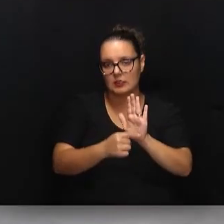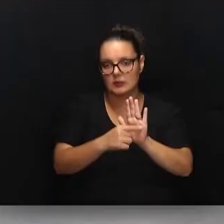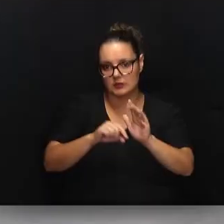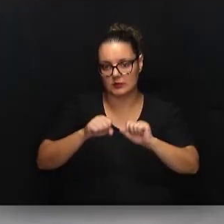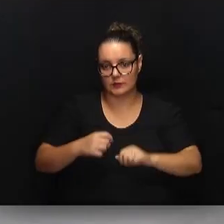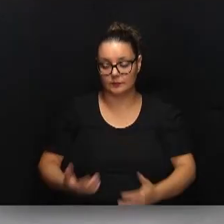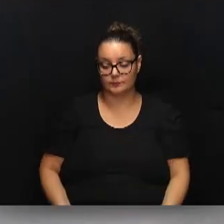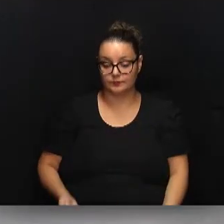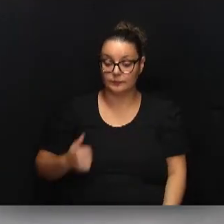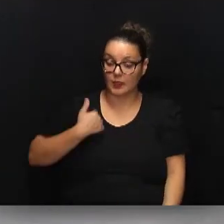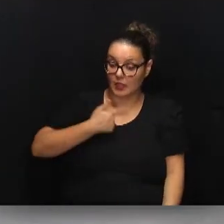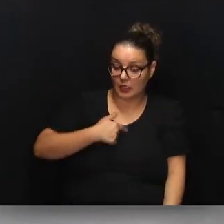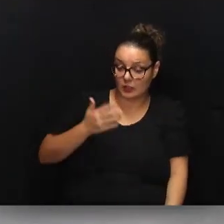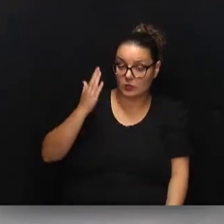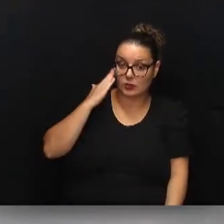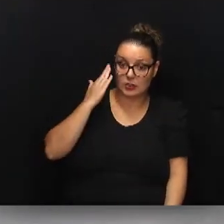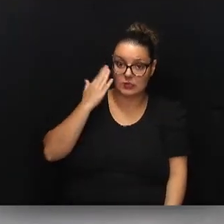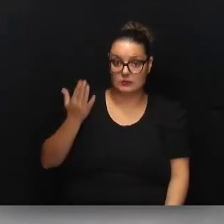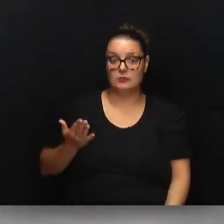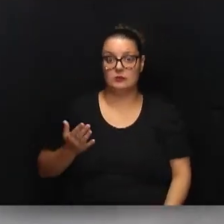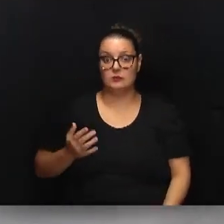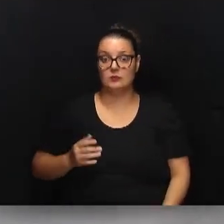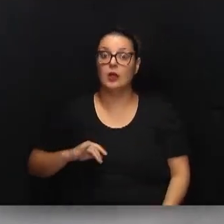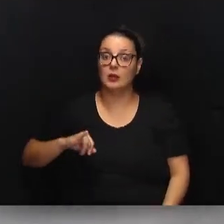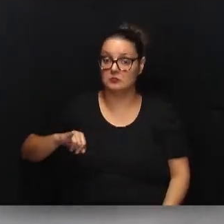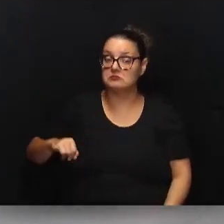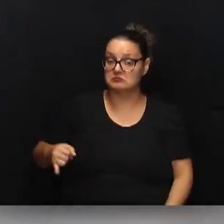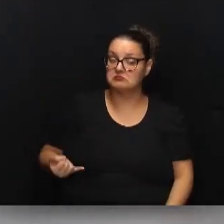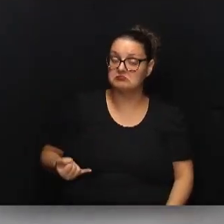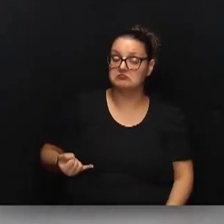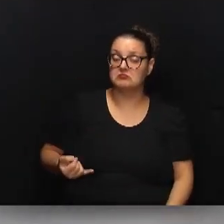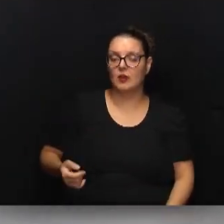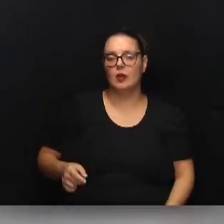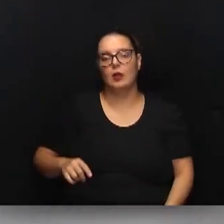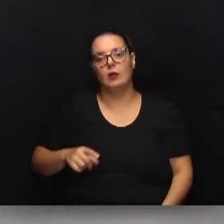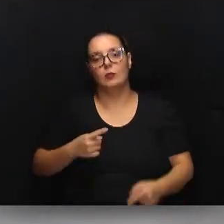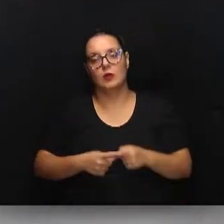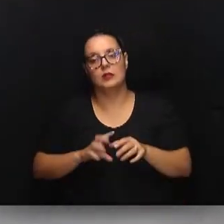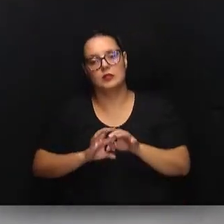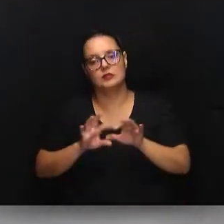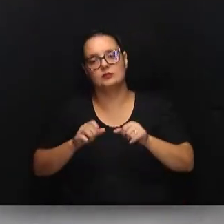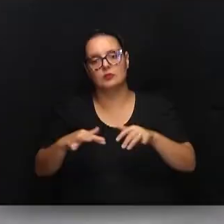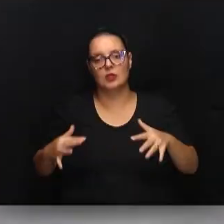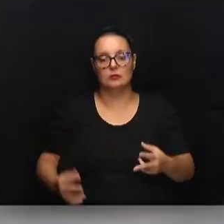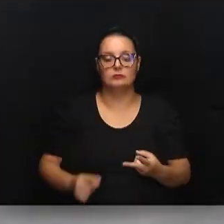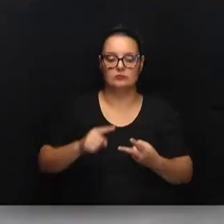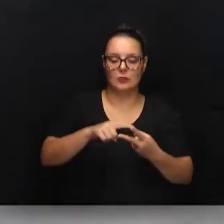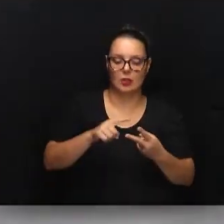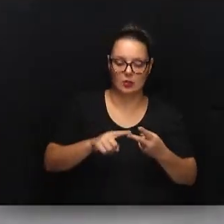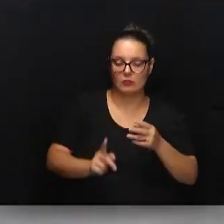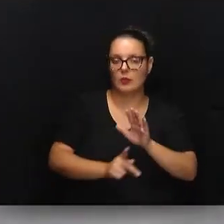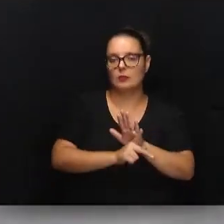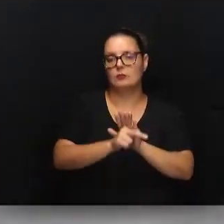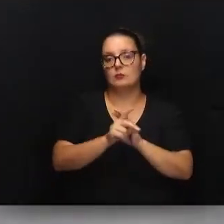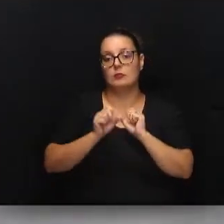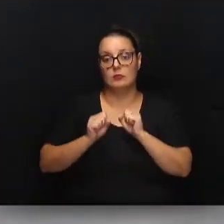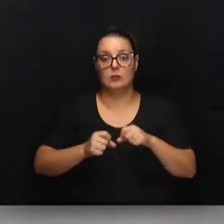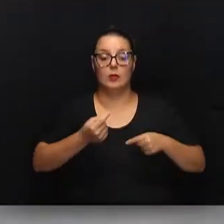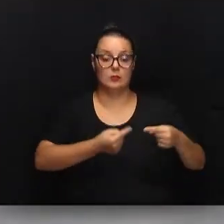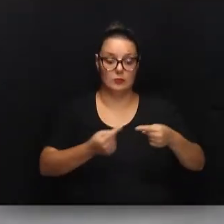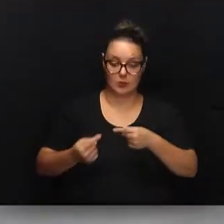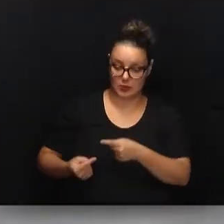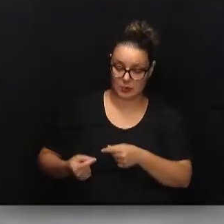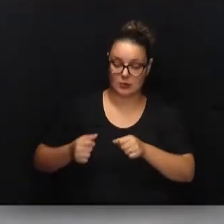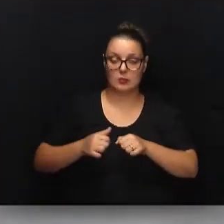Entendemos que foi super proveitoso, porque a gente deixa à disposição do plenário 2 projetos para que possa ser discutido